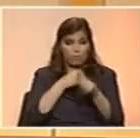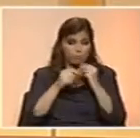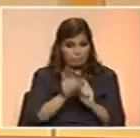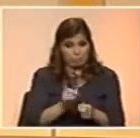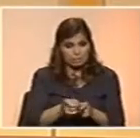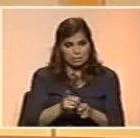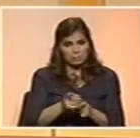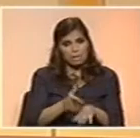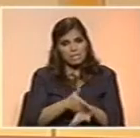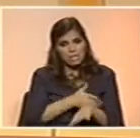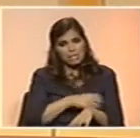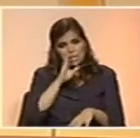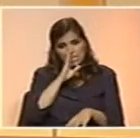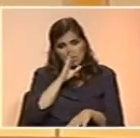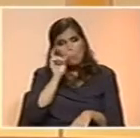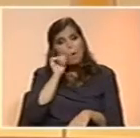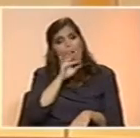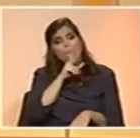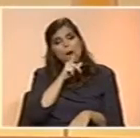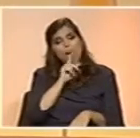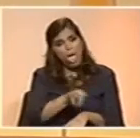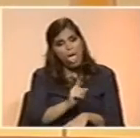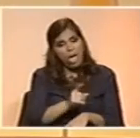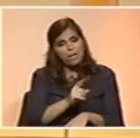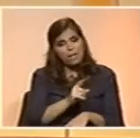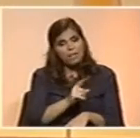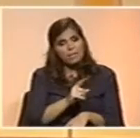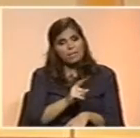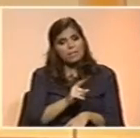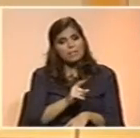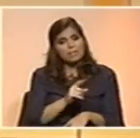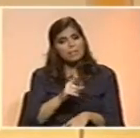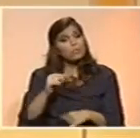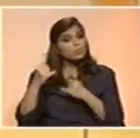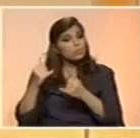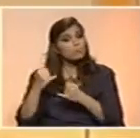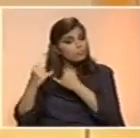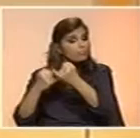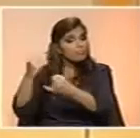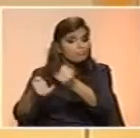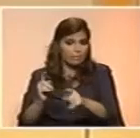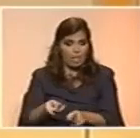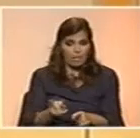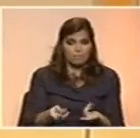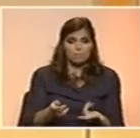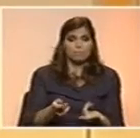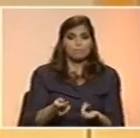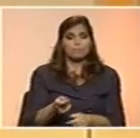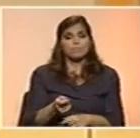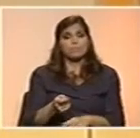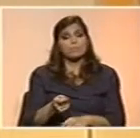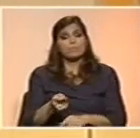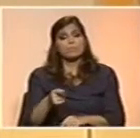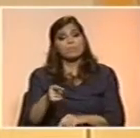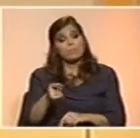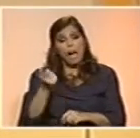em geração e, portanto, se os pais são, depois os mais seguem, não é? Seguem esta tendência. Portanto, eu, apesar